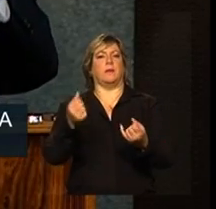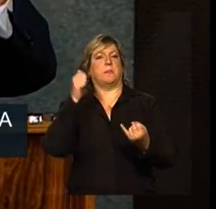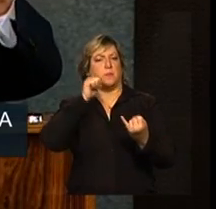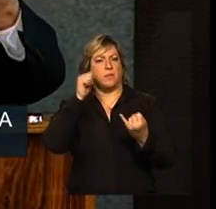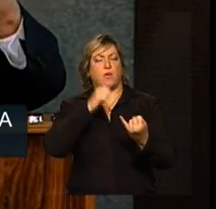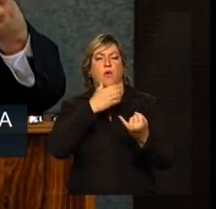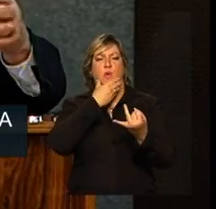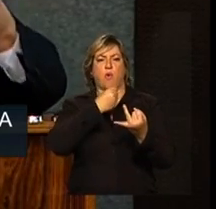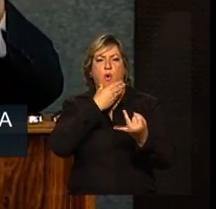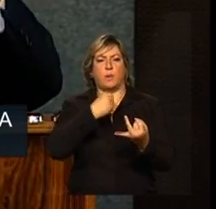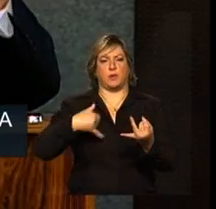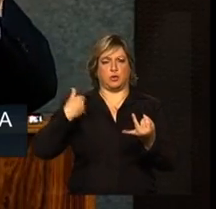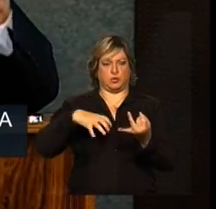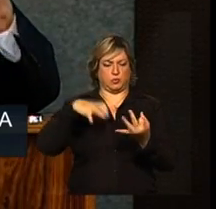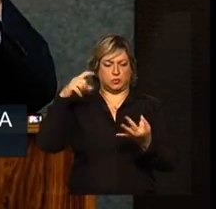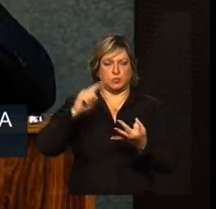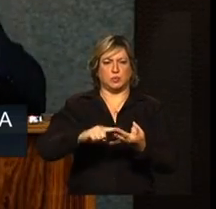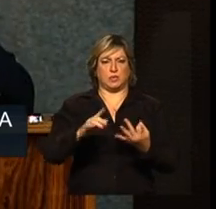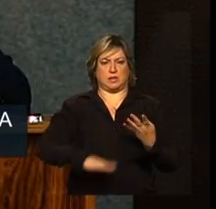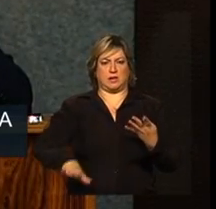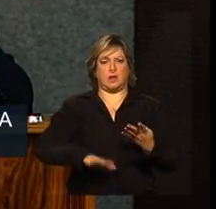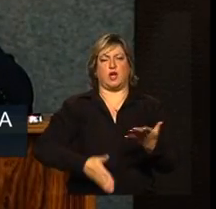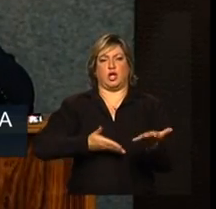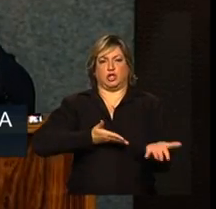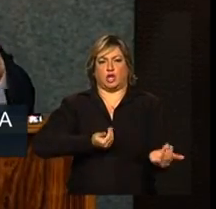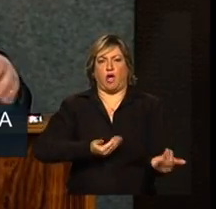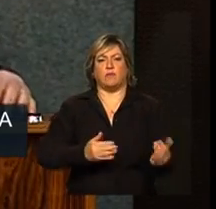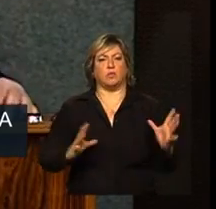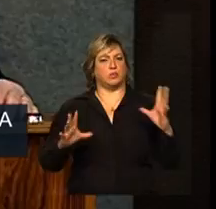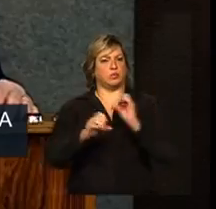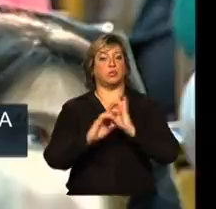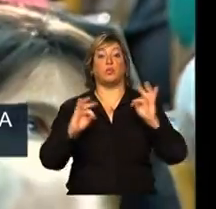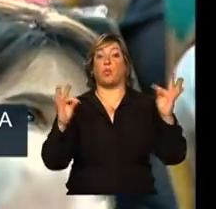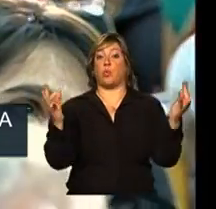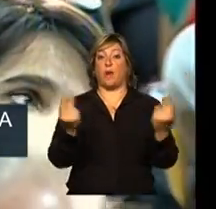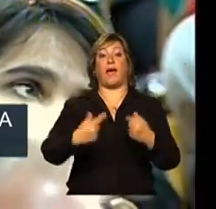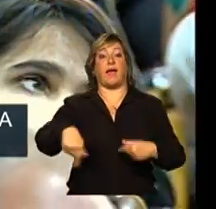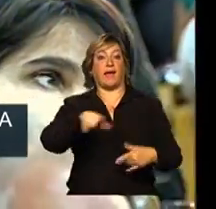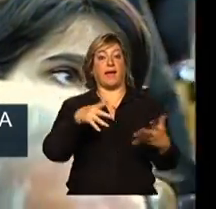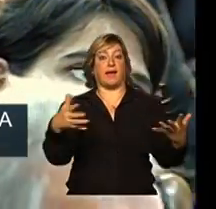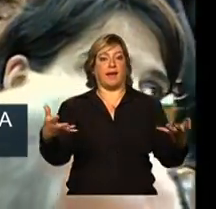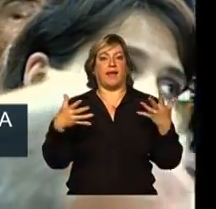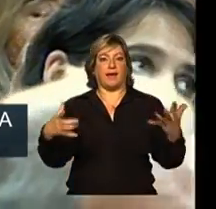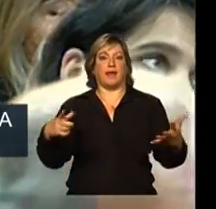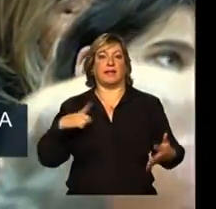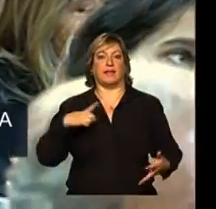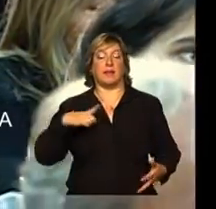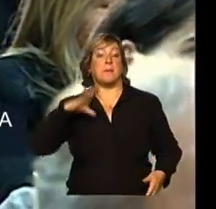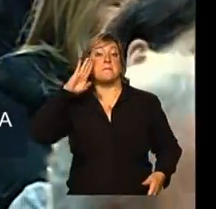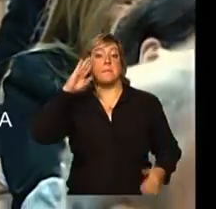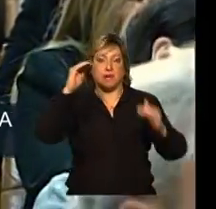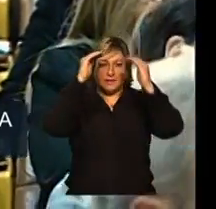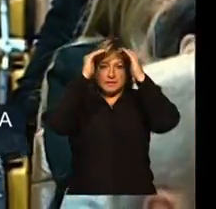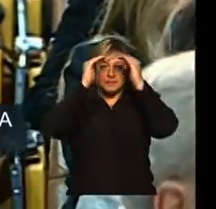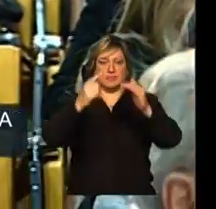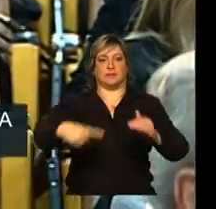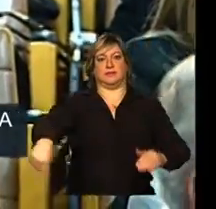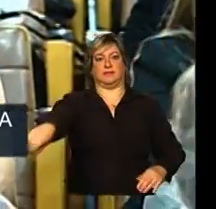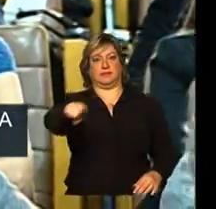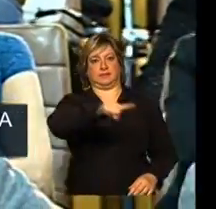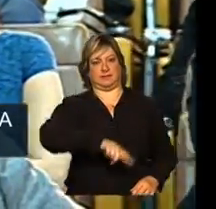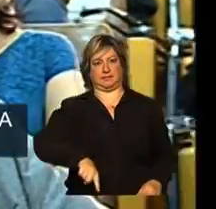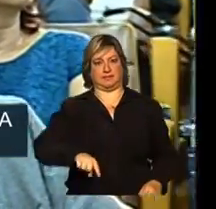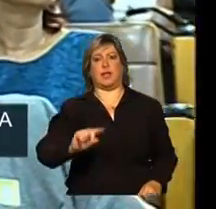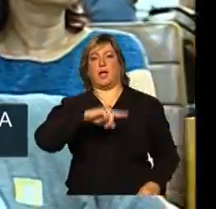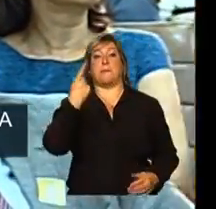tem idosos, tem crianças e, sobretudo, jovens, eles querem ter protagonismo. Eles